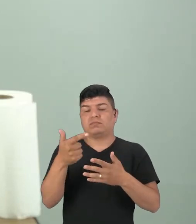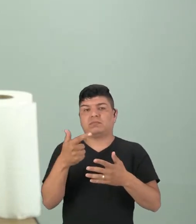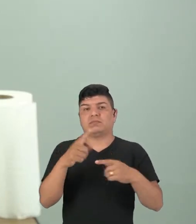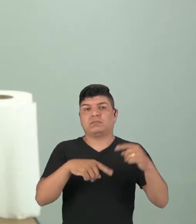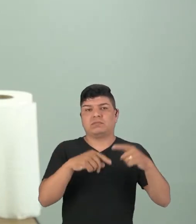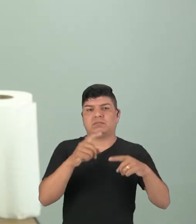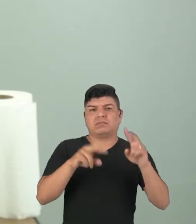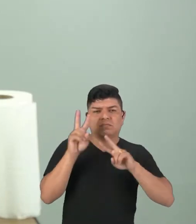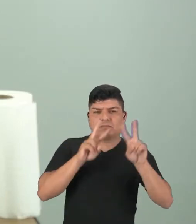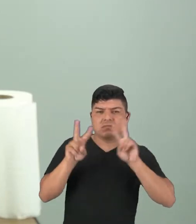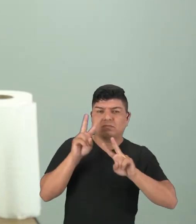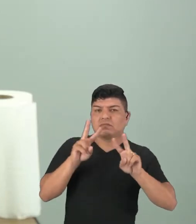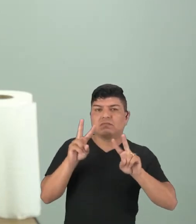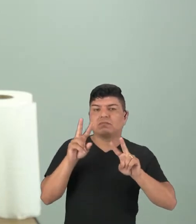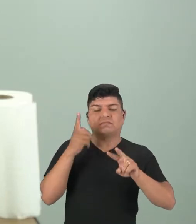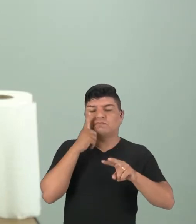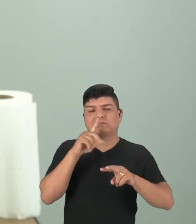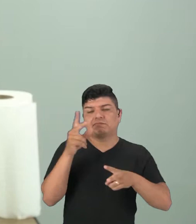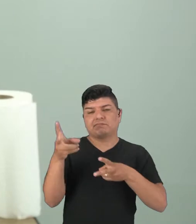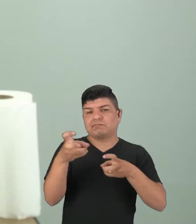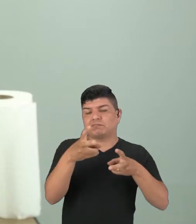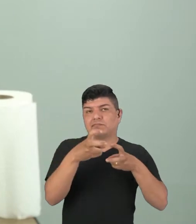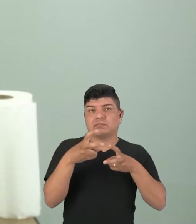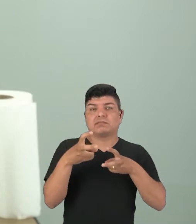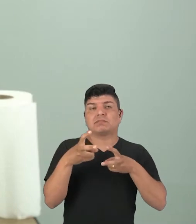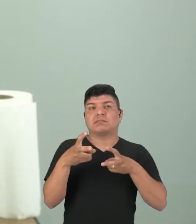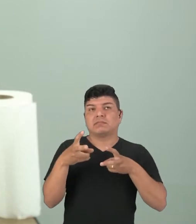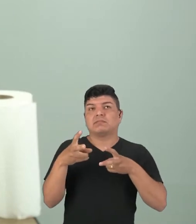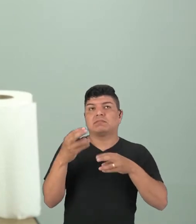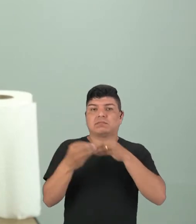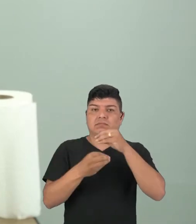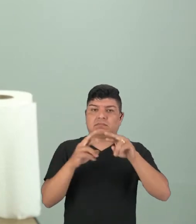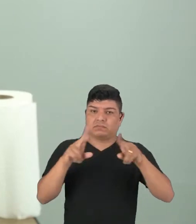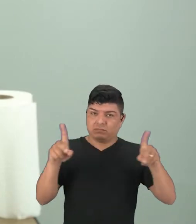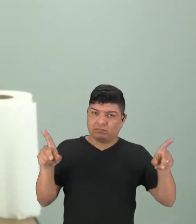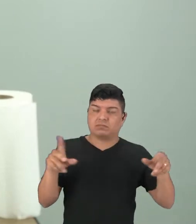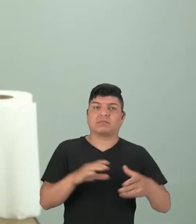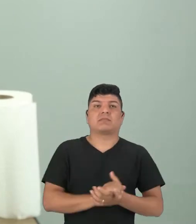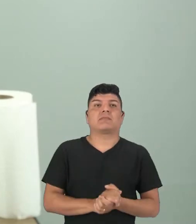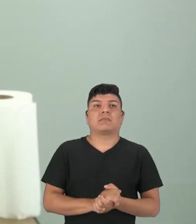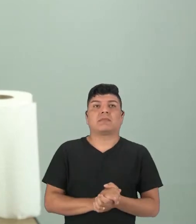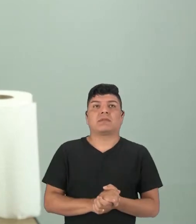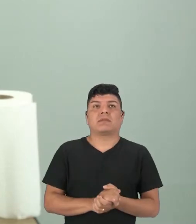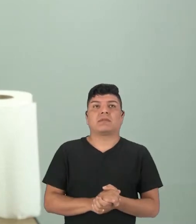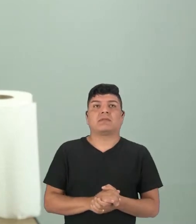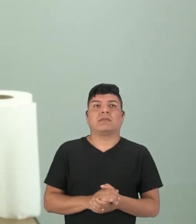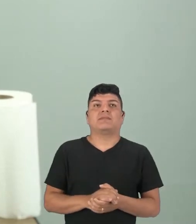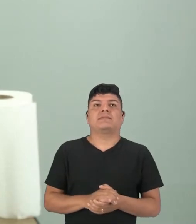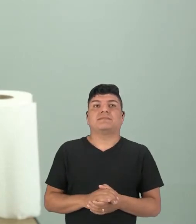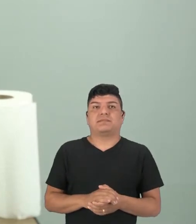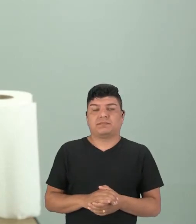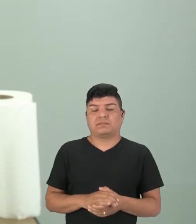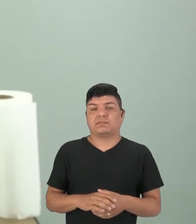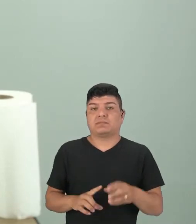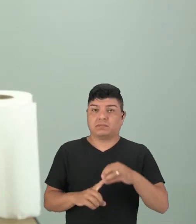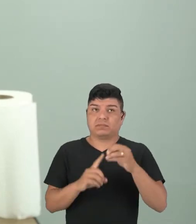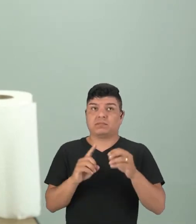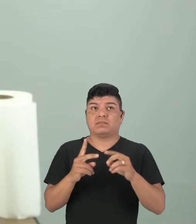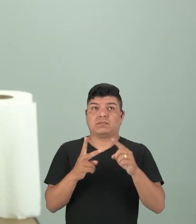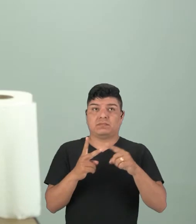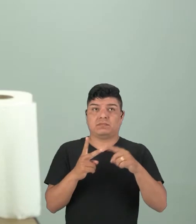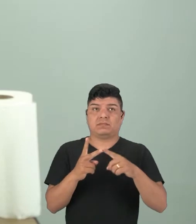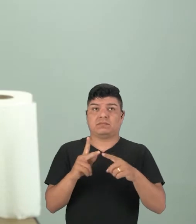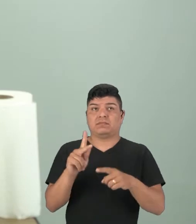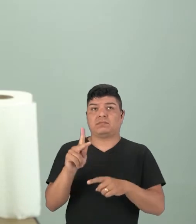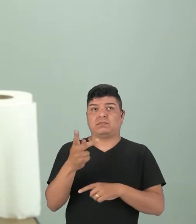não é visualmente, a gente consegue perceber, né, elementos diferentes ali. Tem a homogênea, que se torna uma só, e a